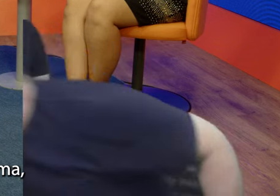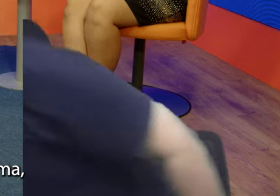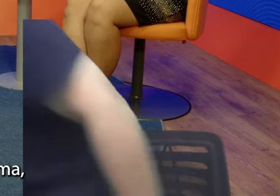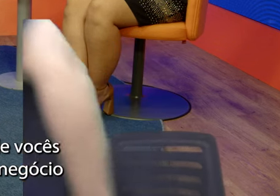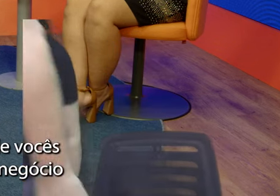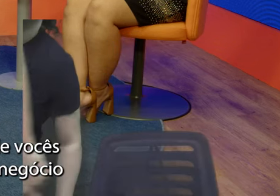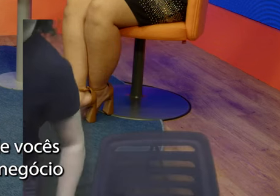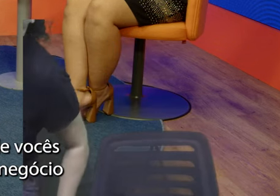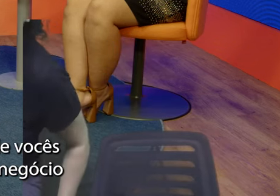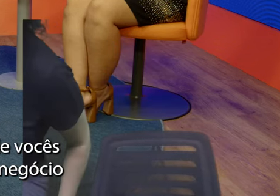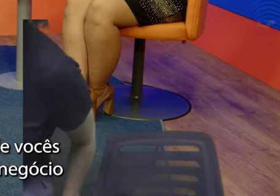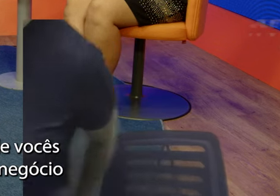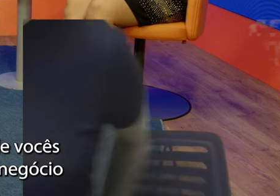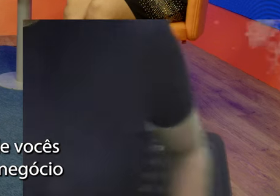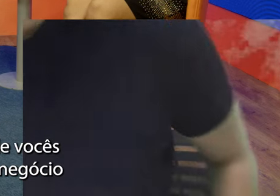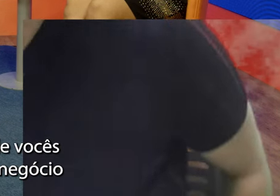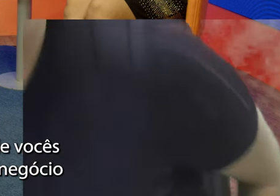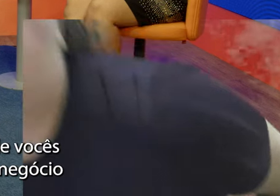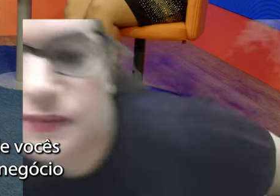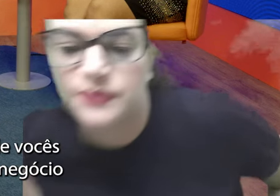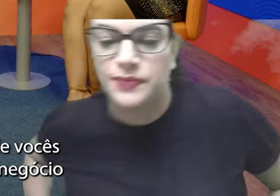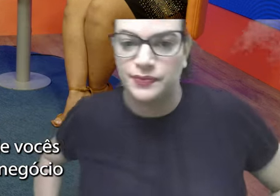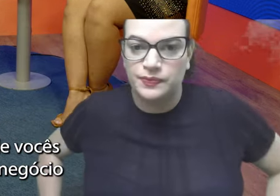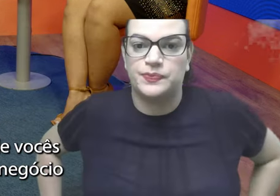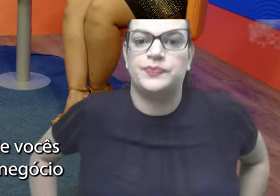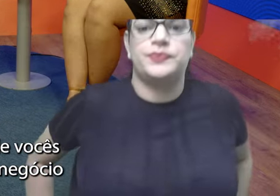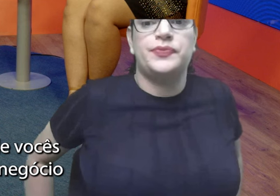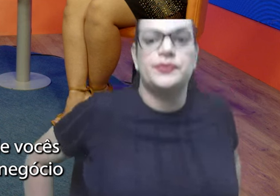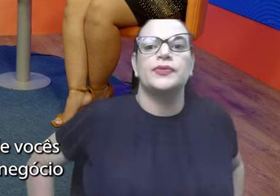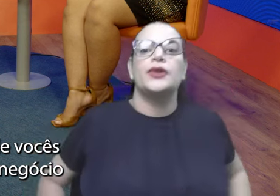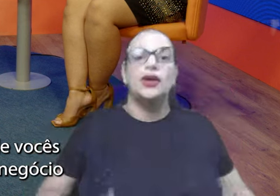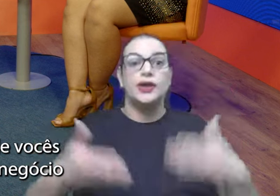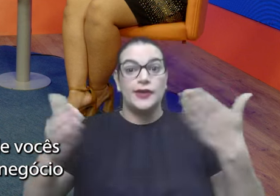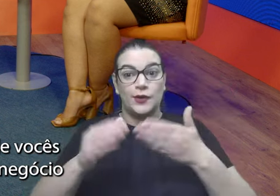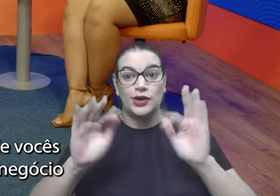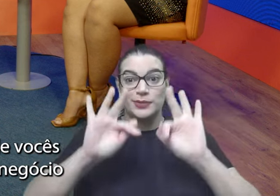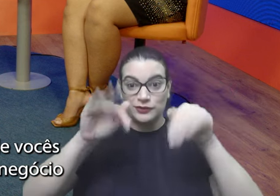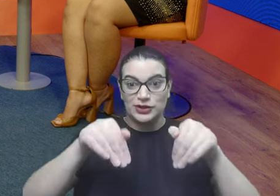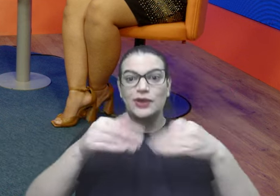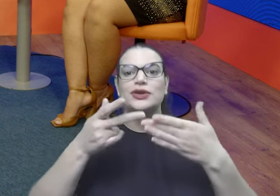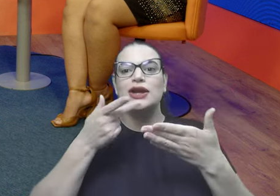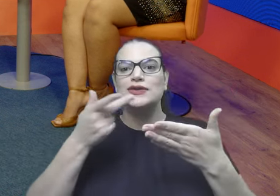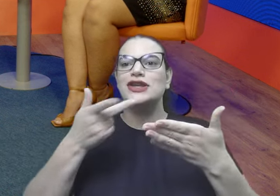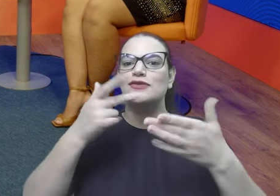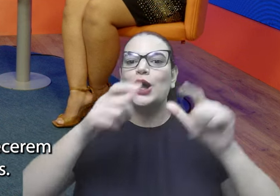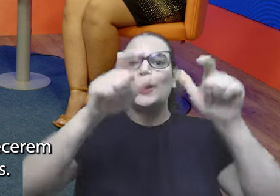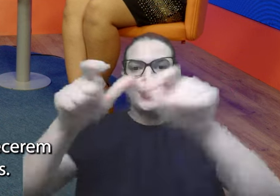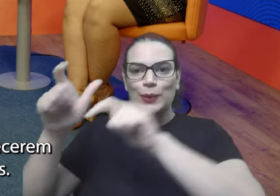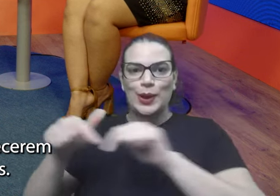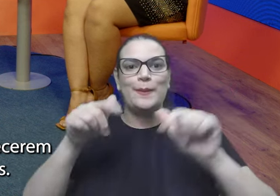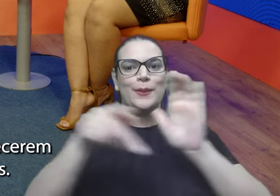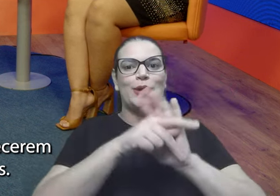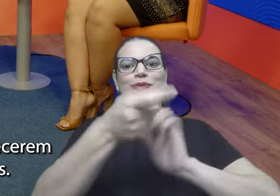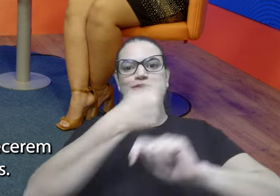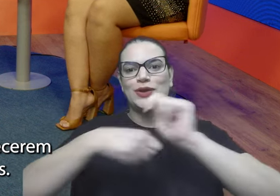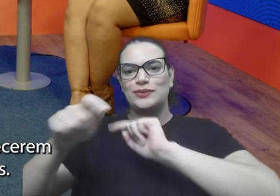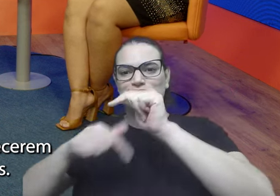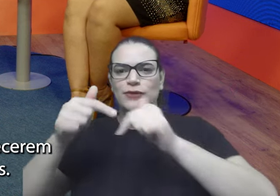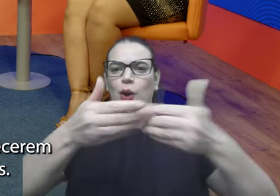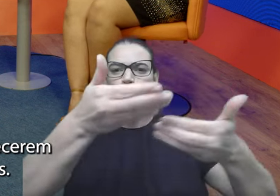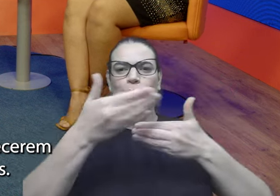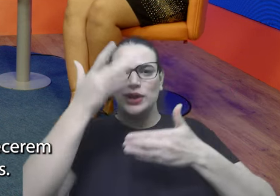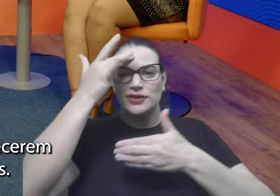programa eu queria pedir para cada uma de vocês falar um pouco né das unidades de negócio que vocês trabalham convidar as pessoas para